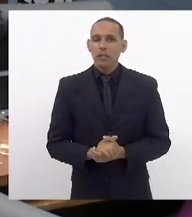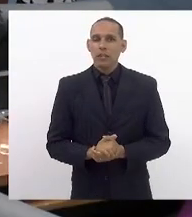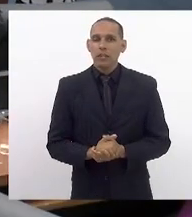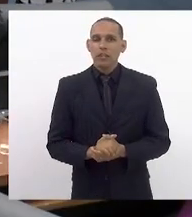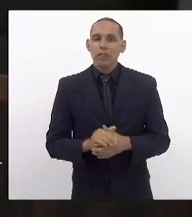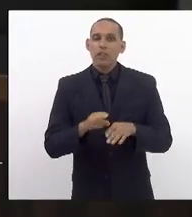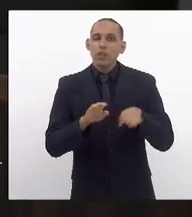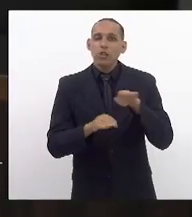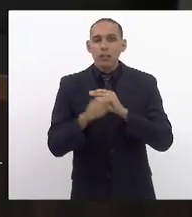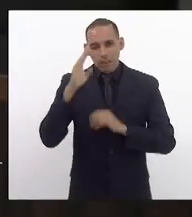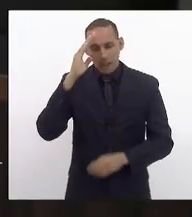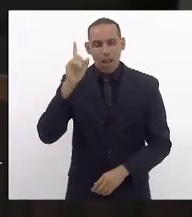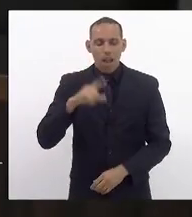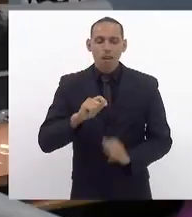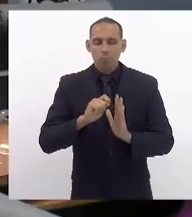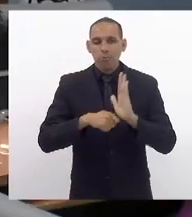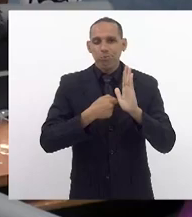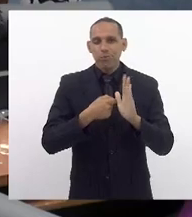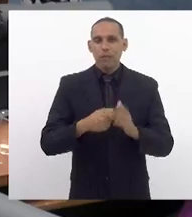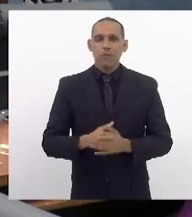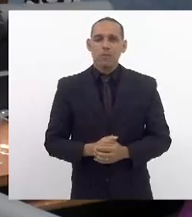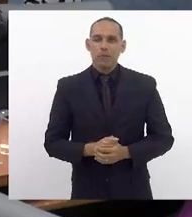Subtenente é autor.